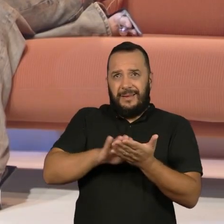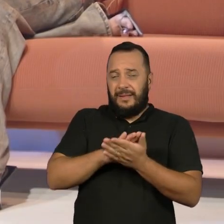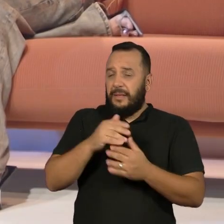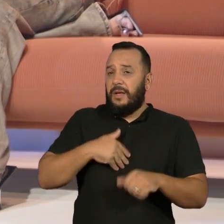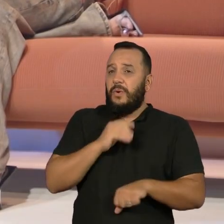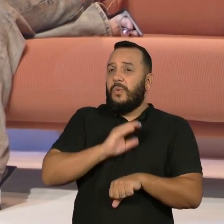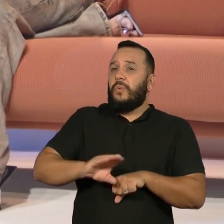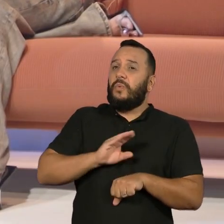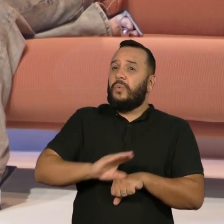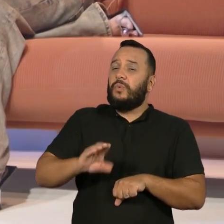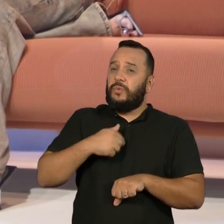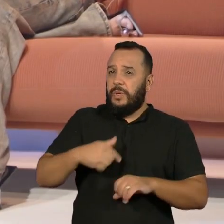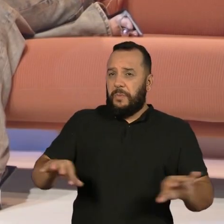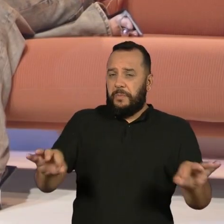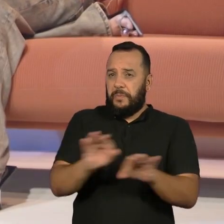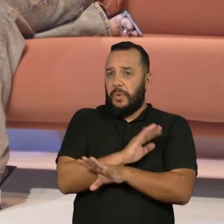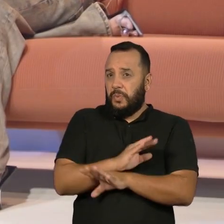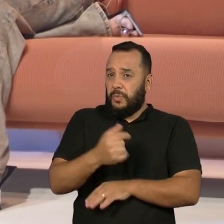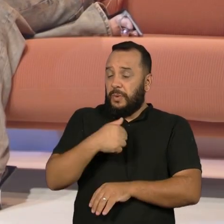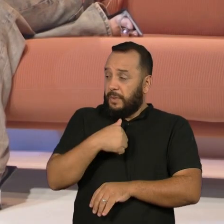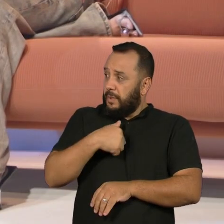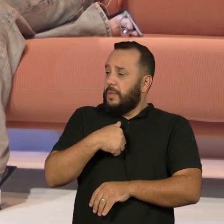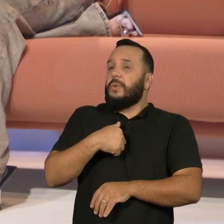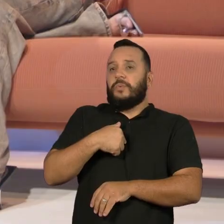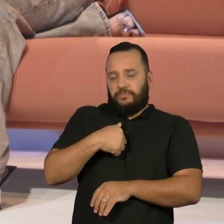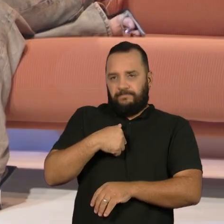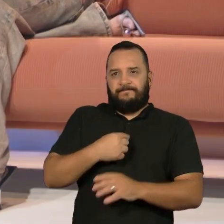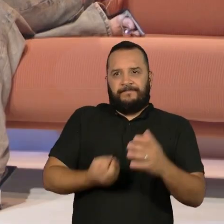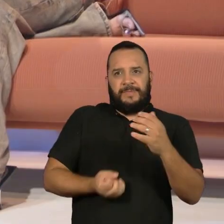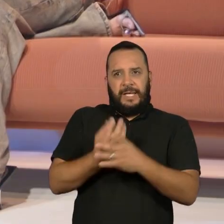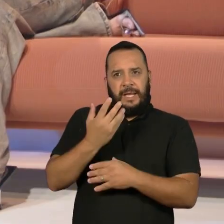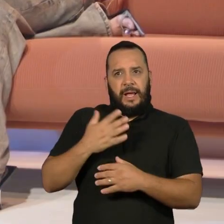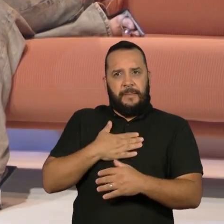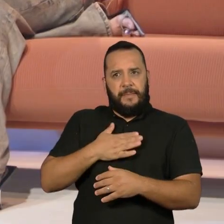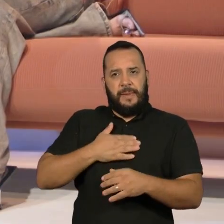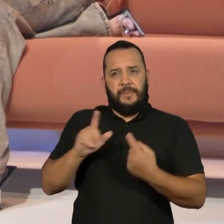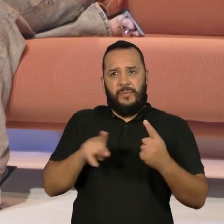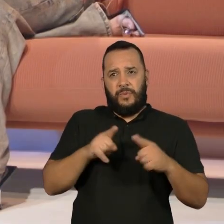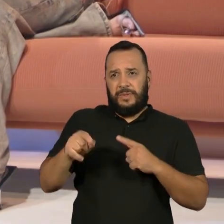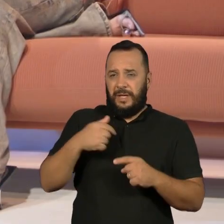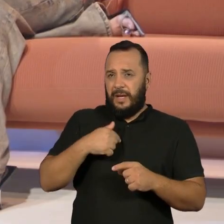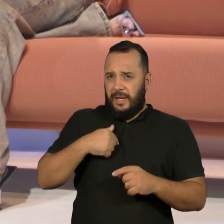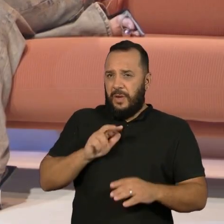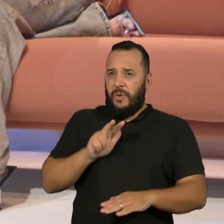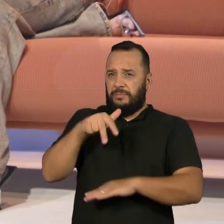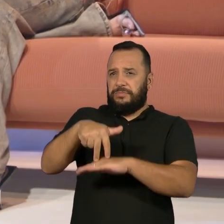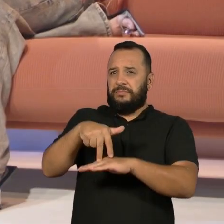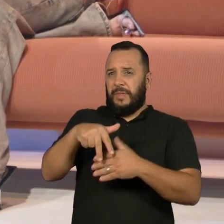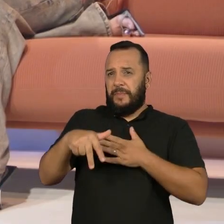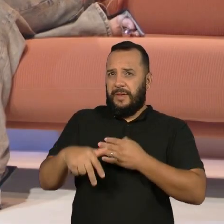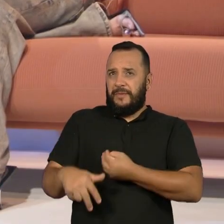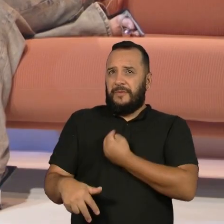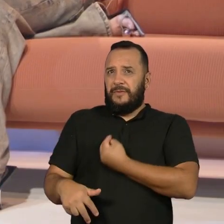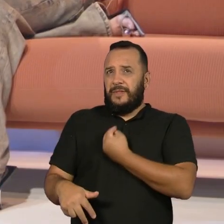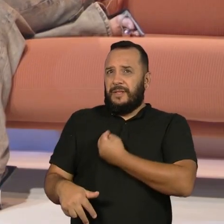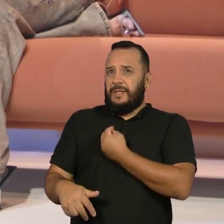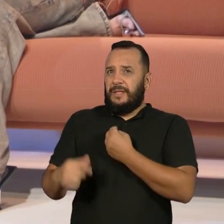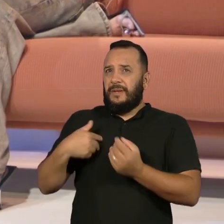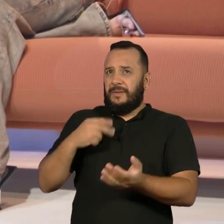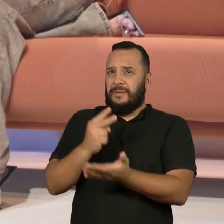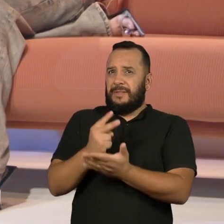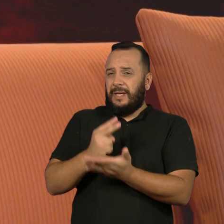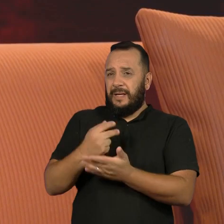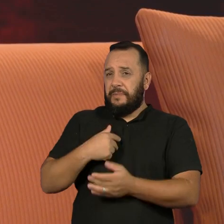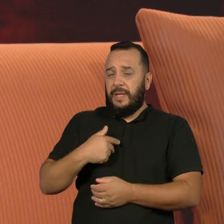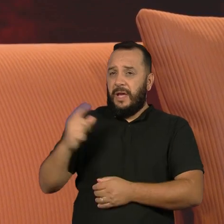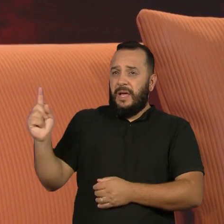fazer minhas canções. Era uma necessidade tão grande de ser protagonista da minha vida de novo, porque eu estava há tanto tempo colocando outra pessoa na